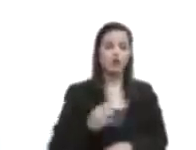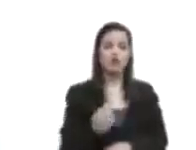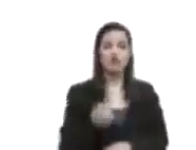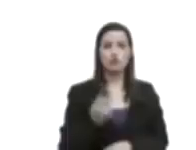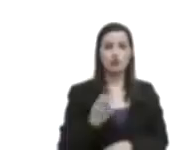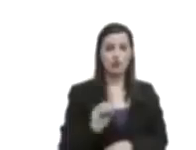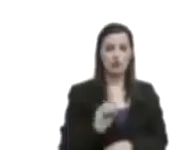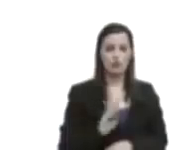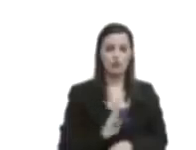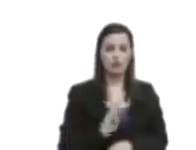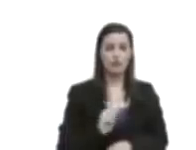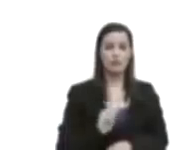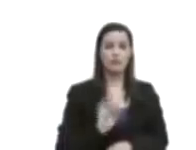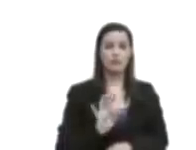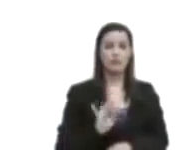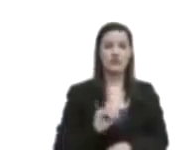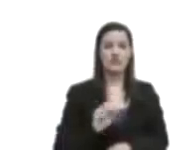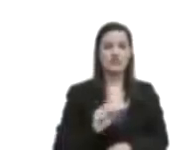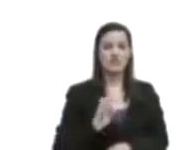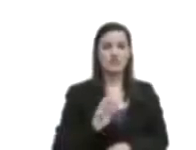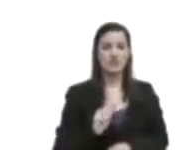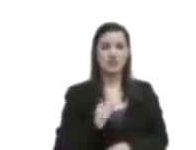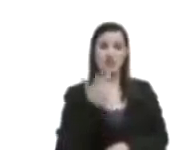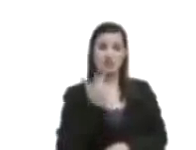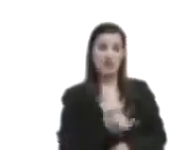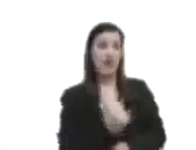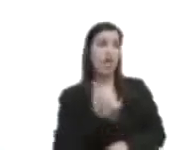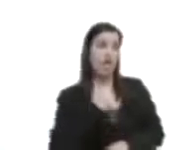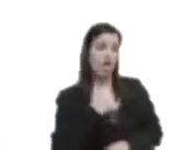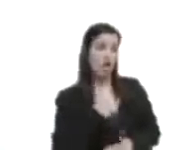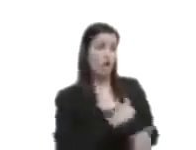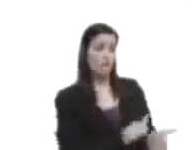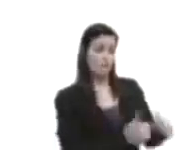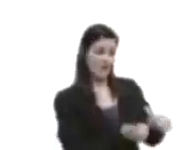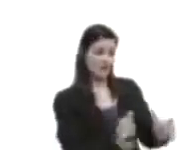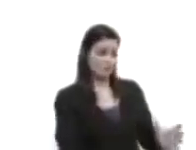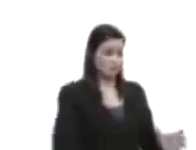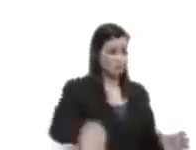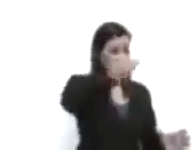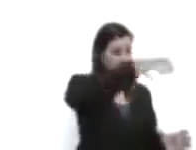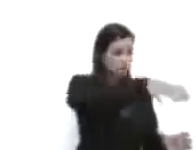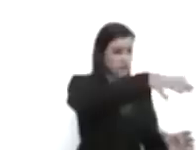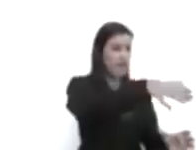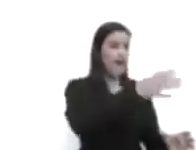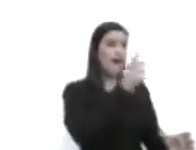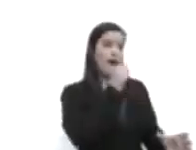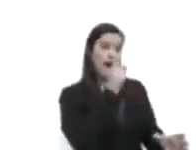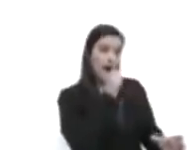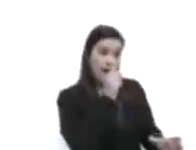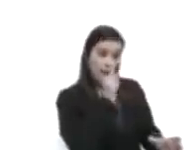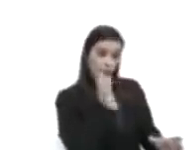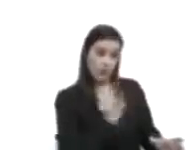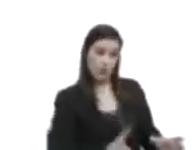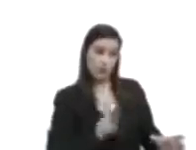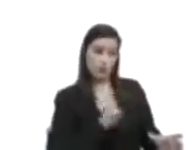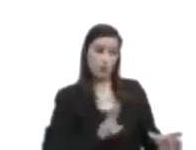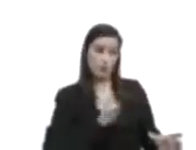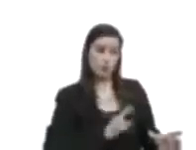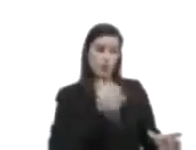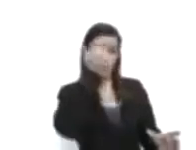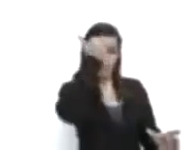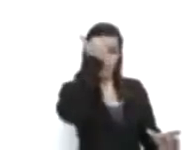Eu batizo com água para o arrependimento, virá outro após mim, o qual não sou digno